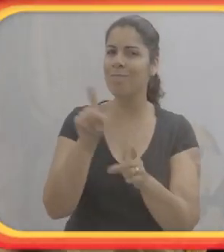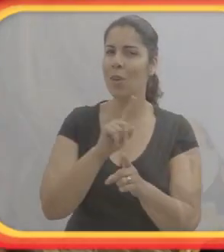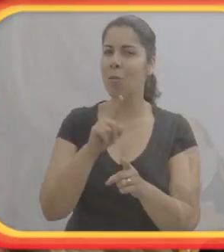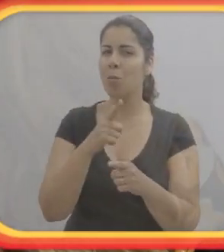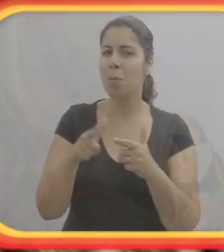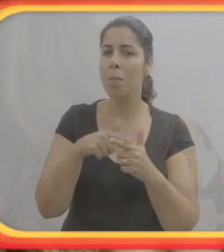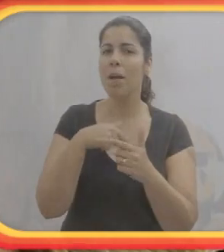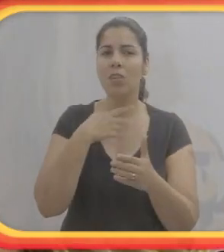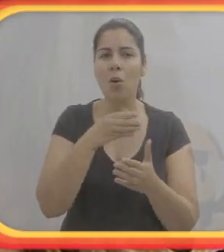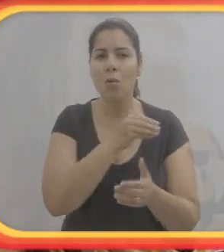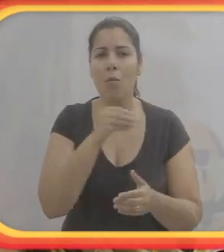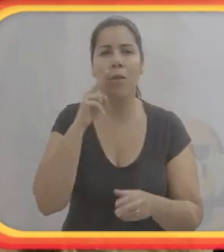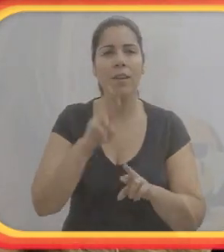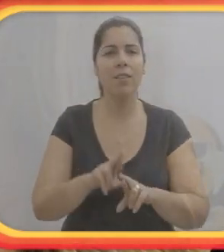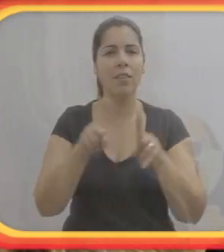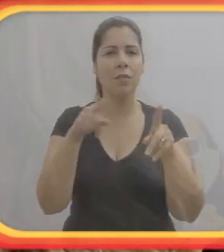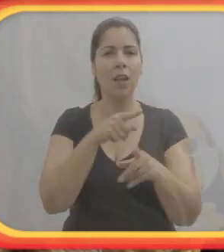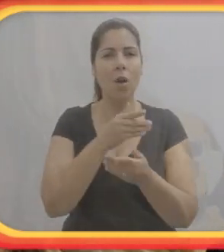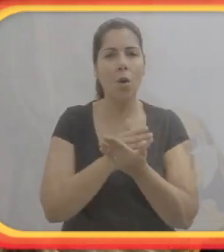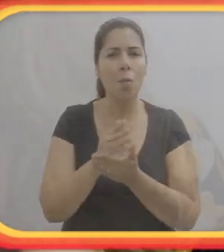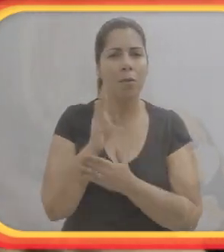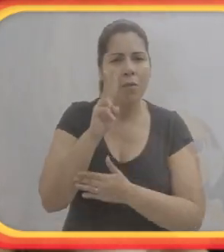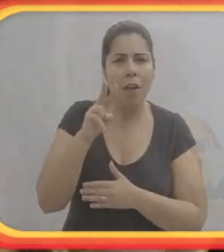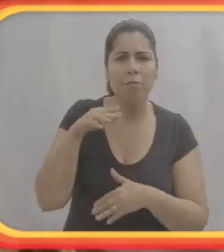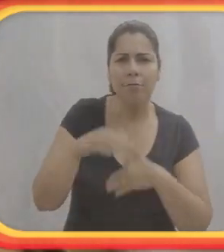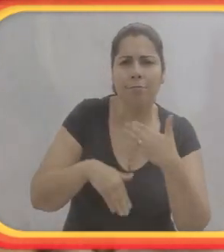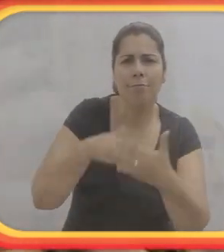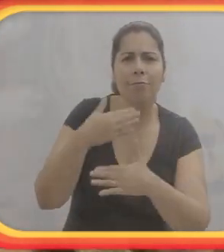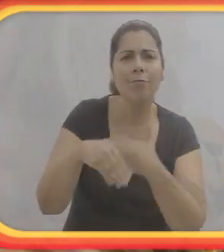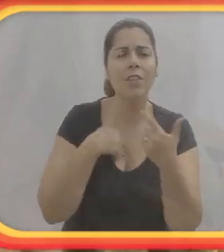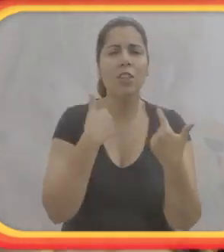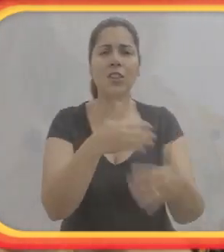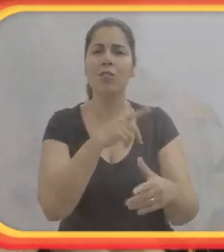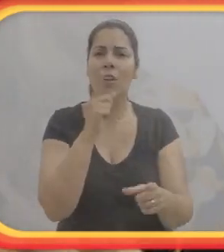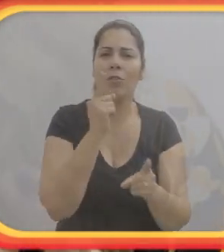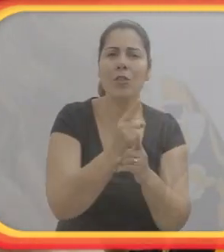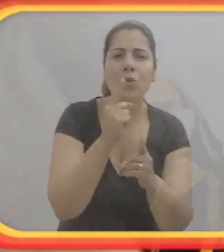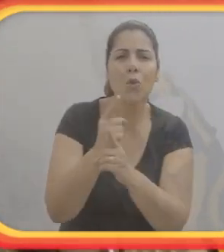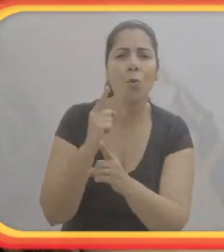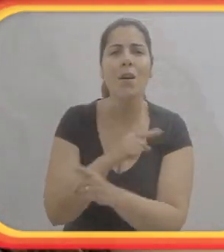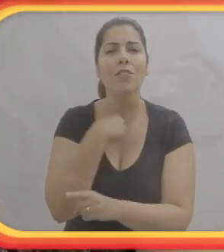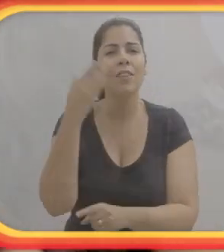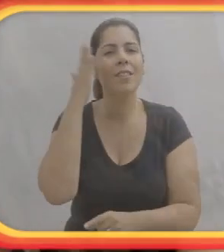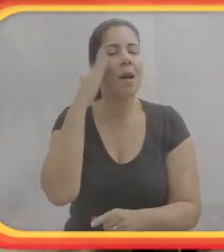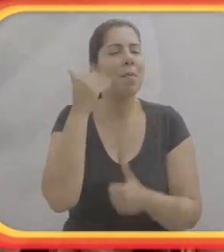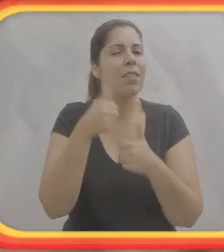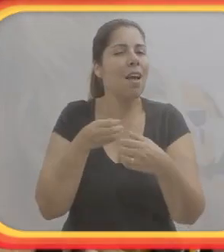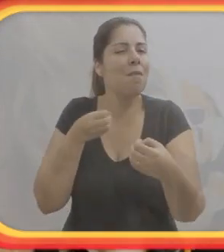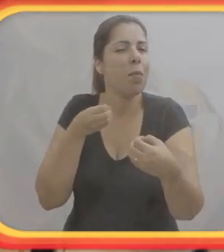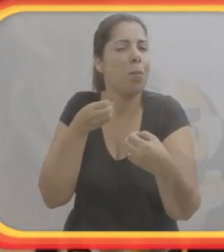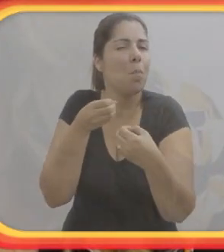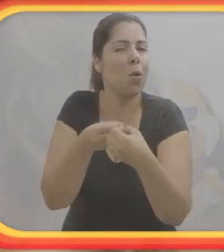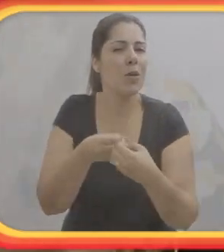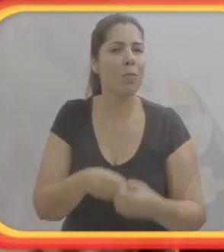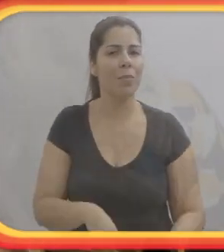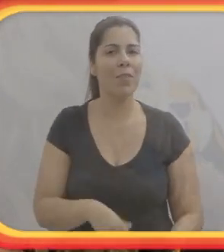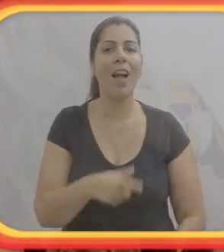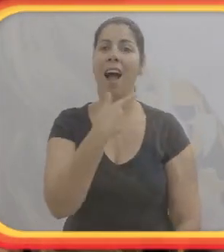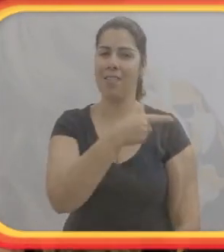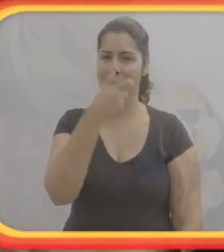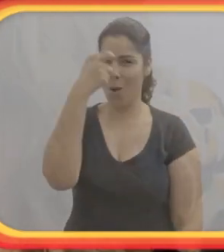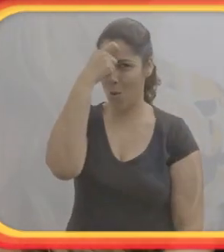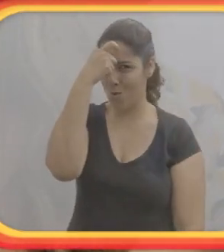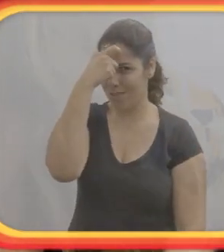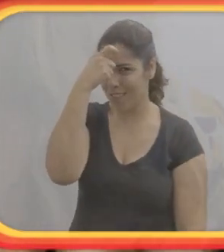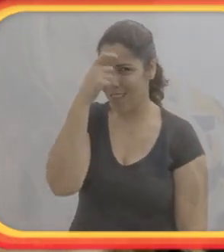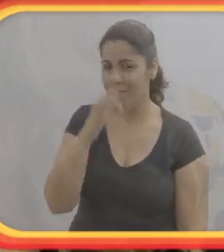deixou ele internalizar isso como um problema. E aí colocou, não, é uma diferença. E aí ele veio caminhando, a gente